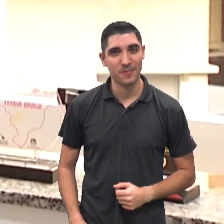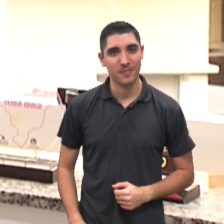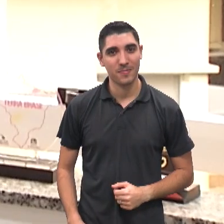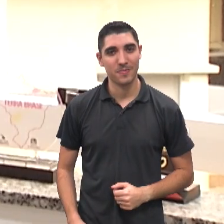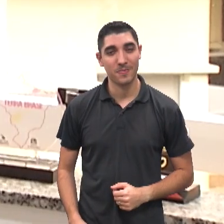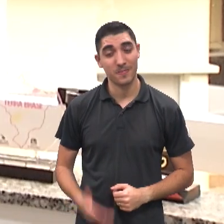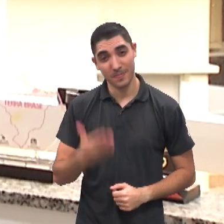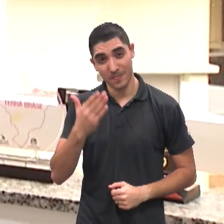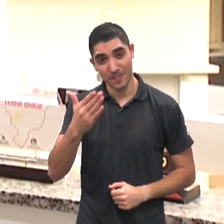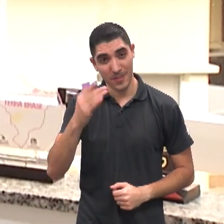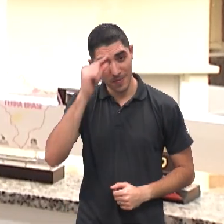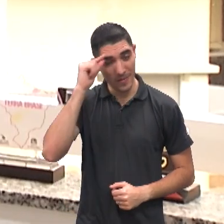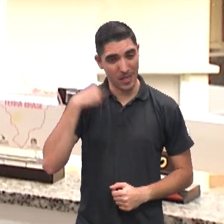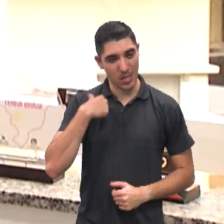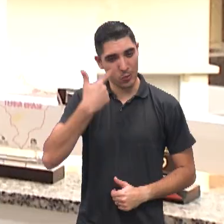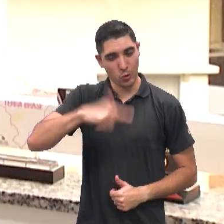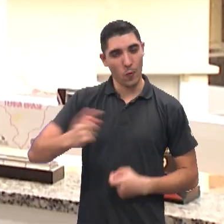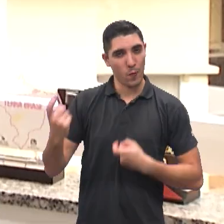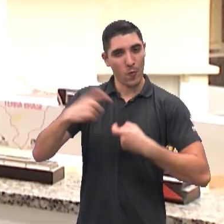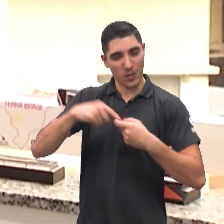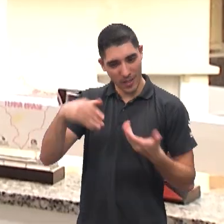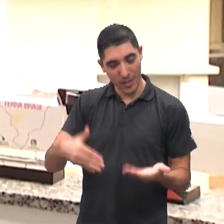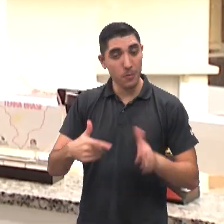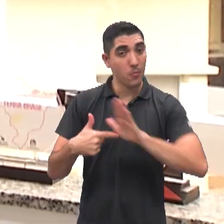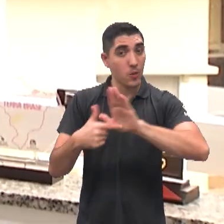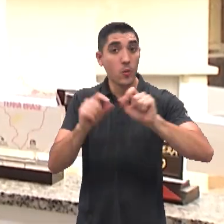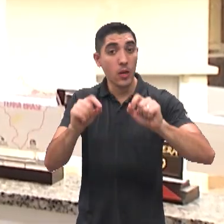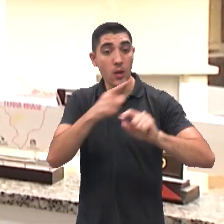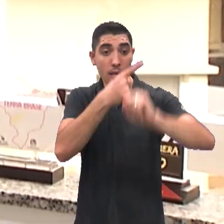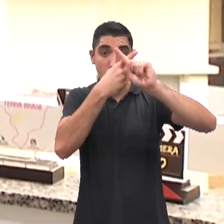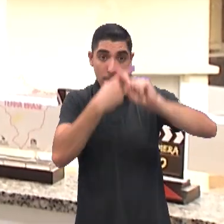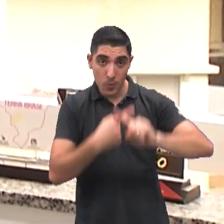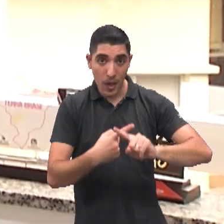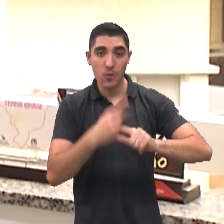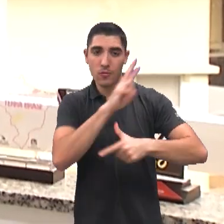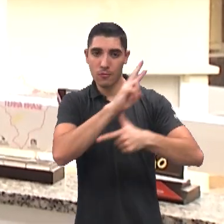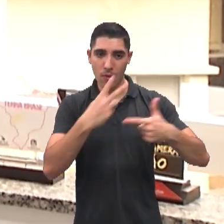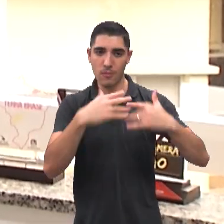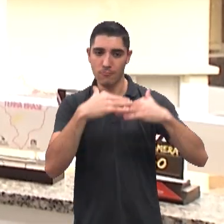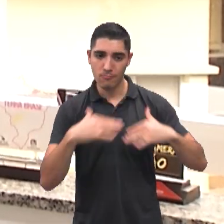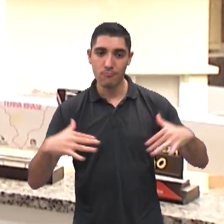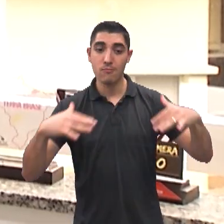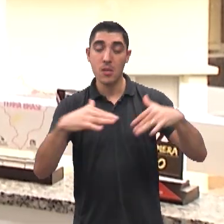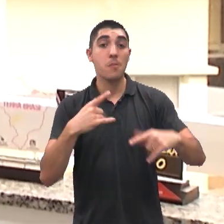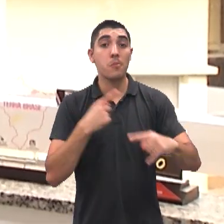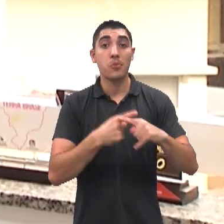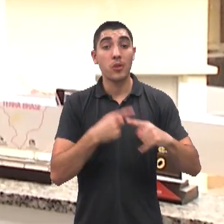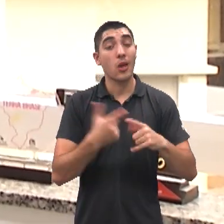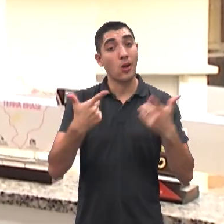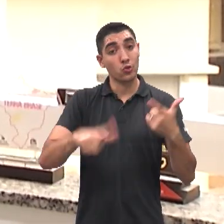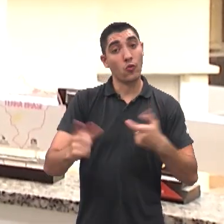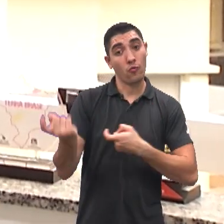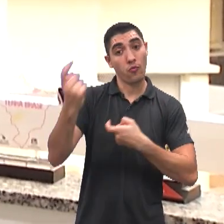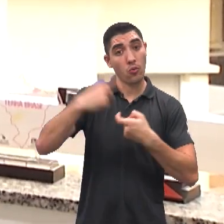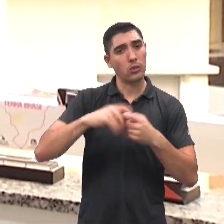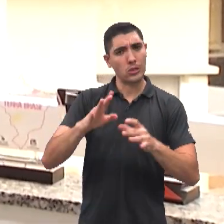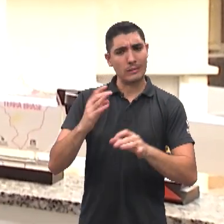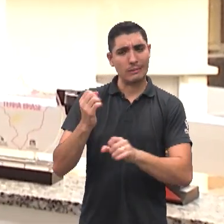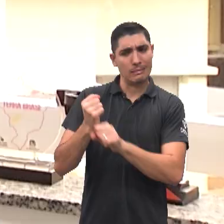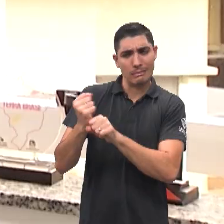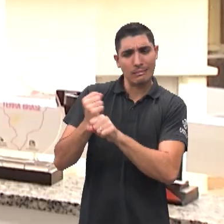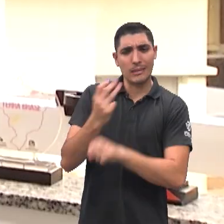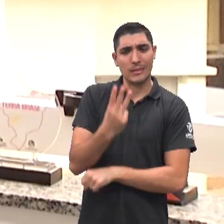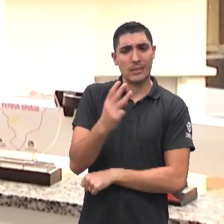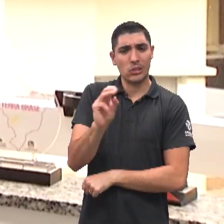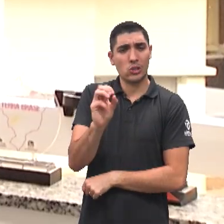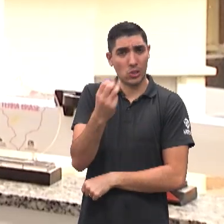Hora do Esporte, agora para a gente falar sobre os jogos regionais, aqui, tá? Porque eles voltam a São José dos Campos depois de 38 anos. A última